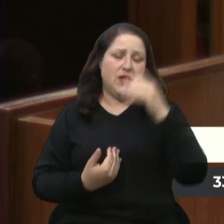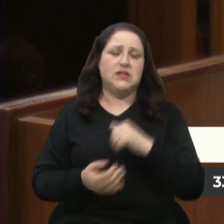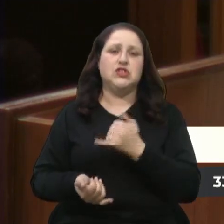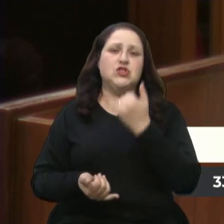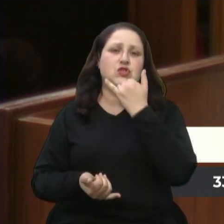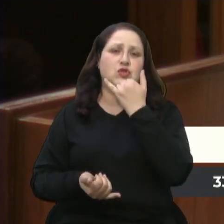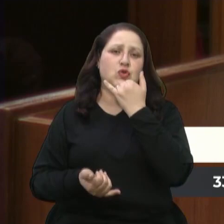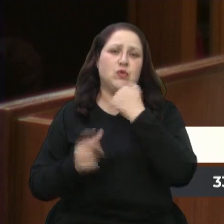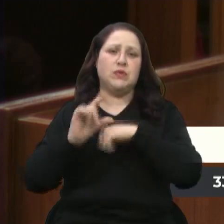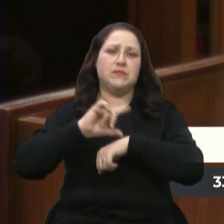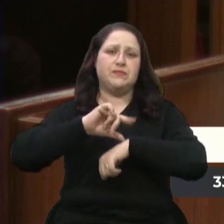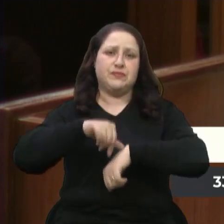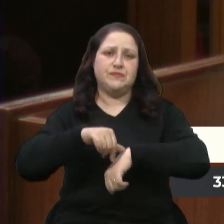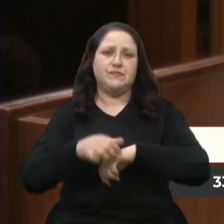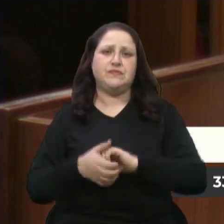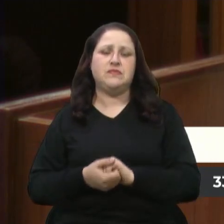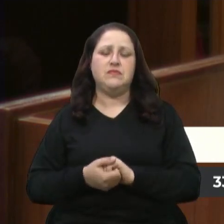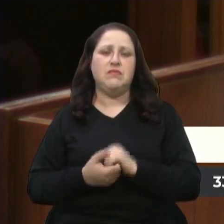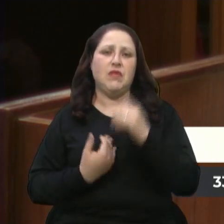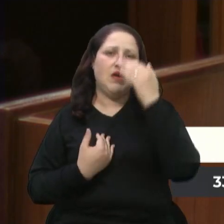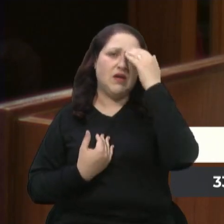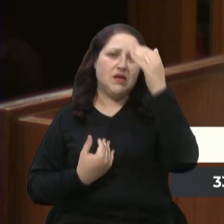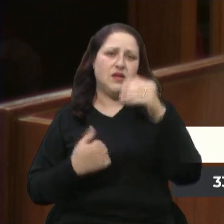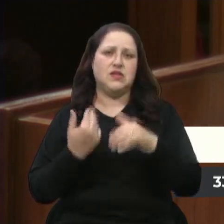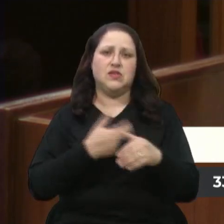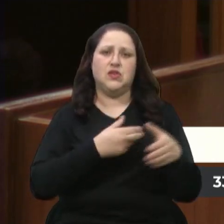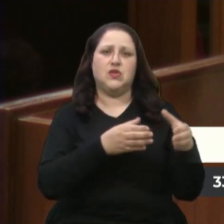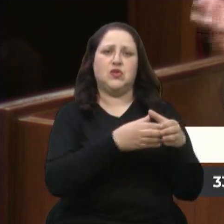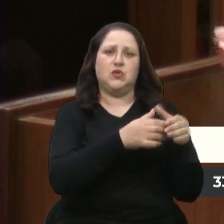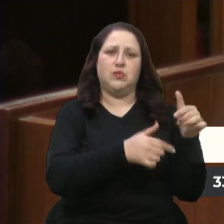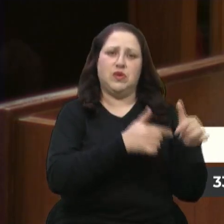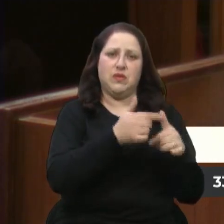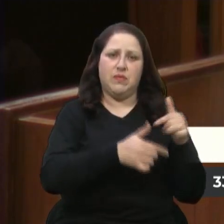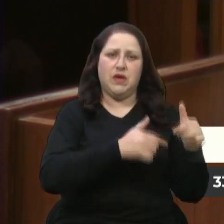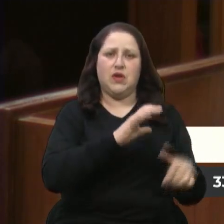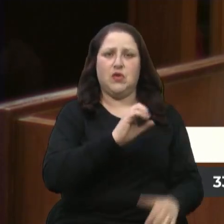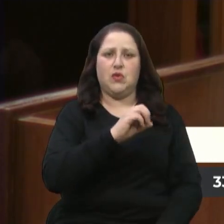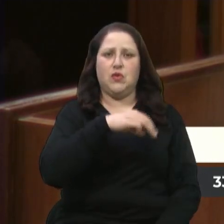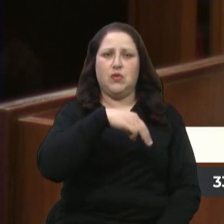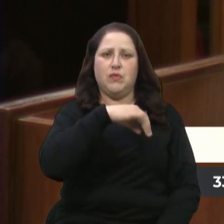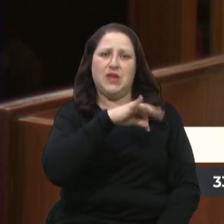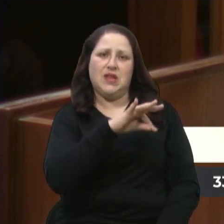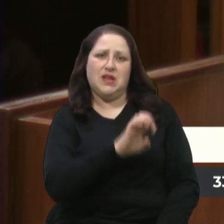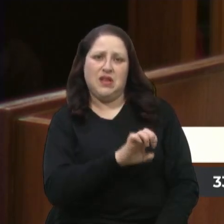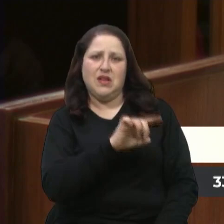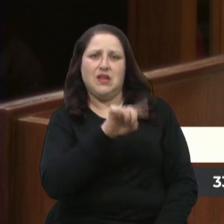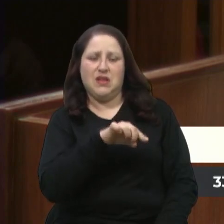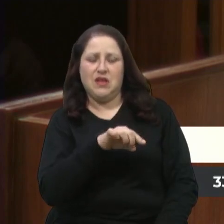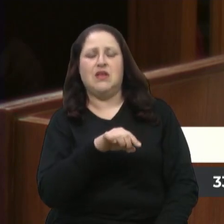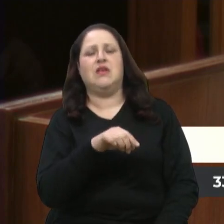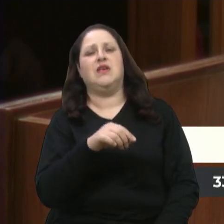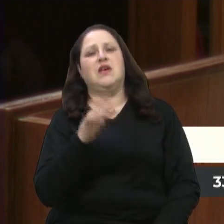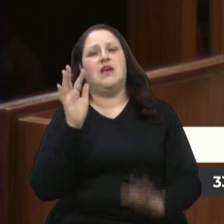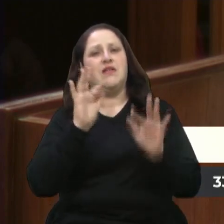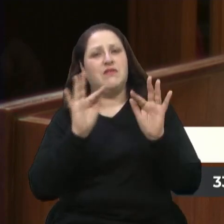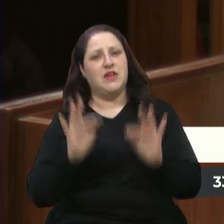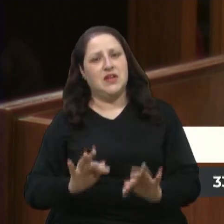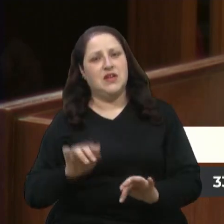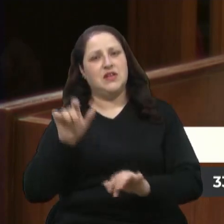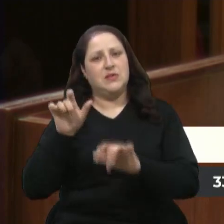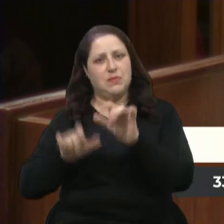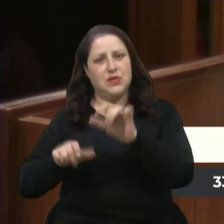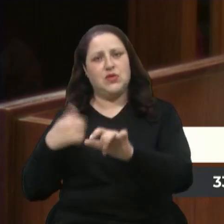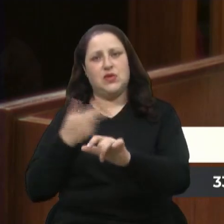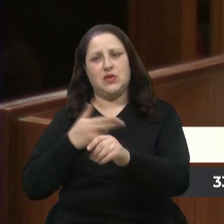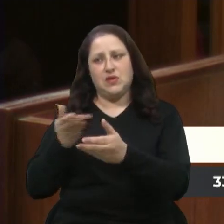enfim. Nós agradecemos enquanto comitê, né? Fico muito feliz de ter os nossos usuários aqui, o